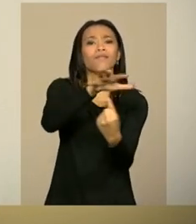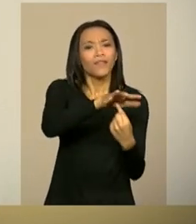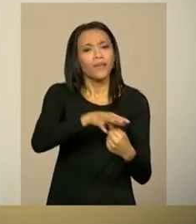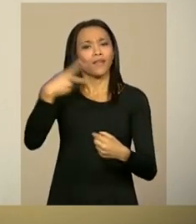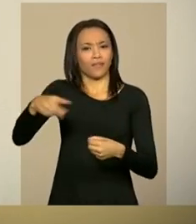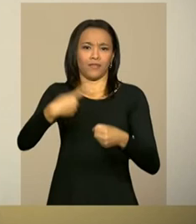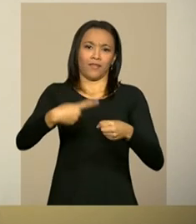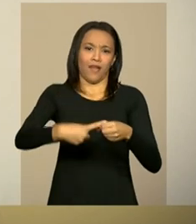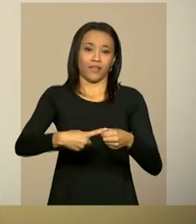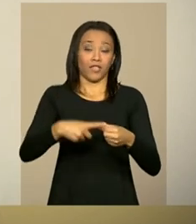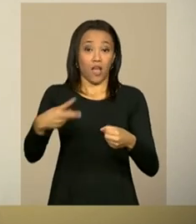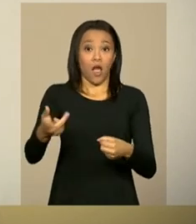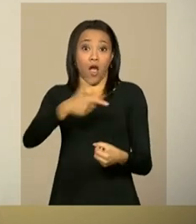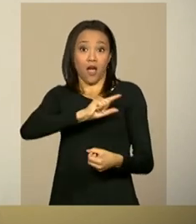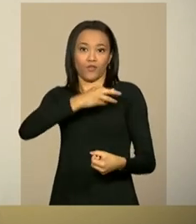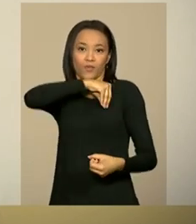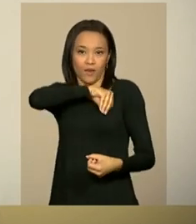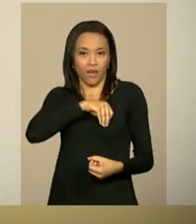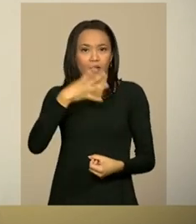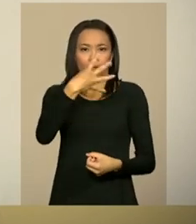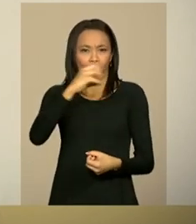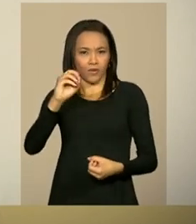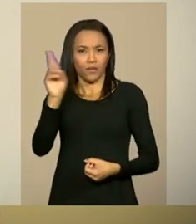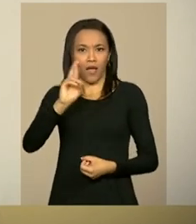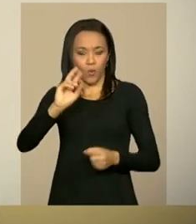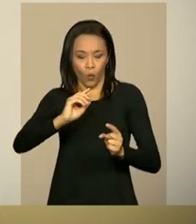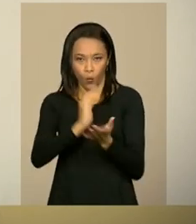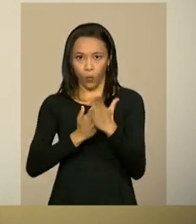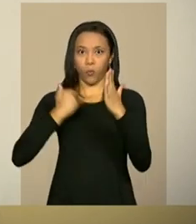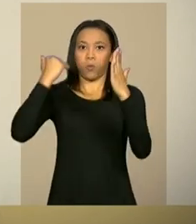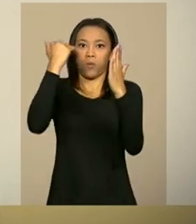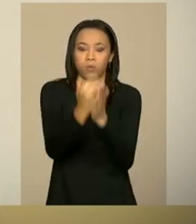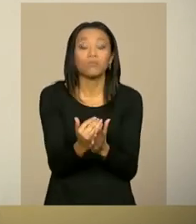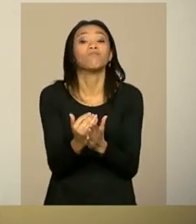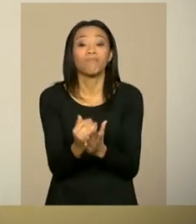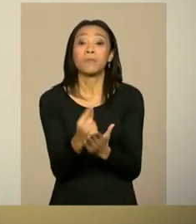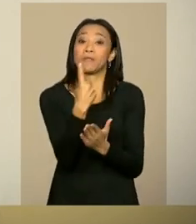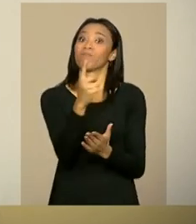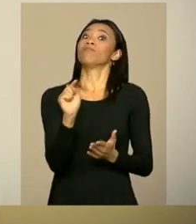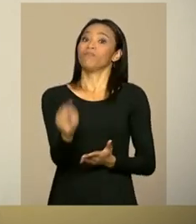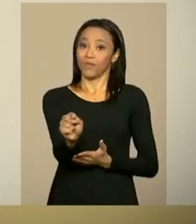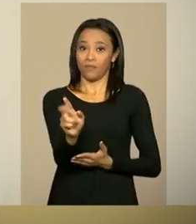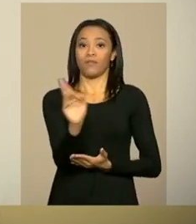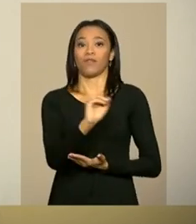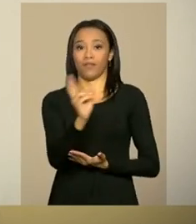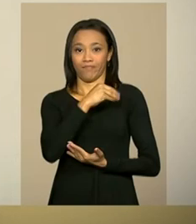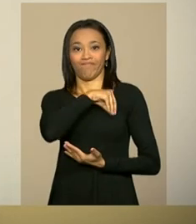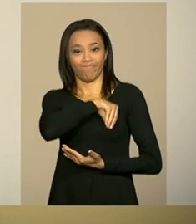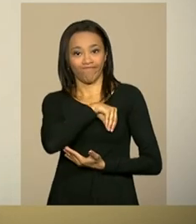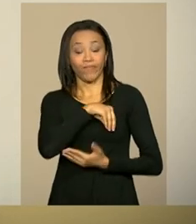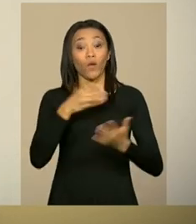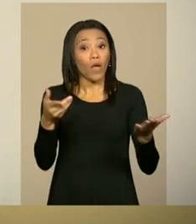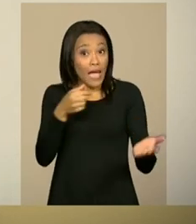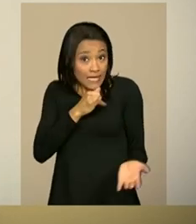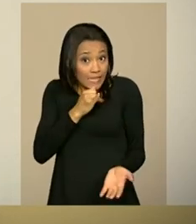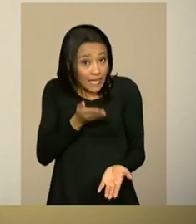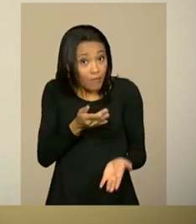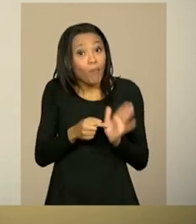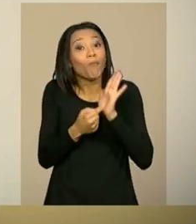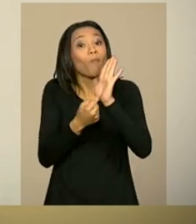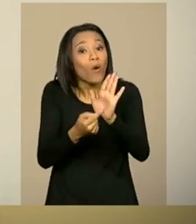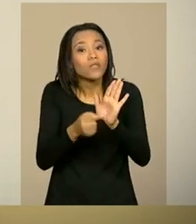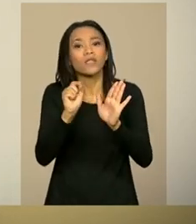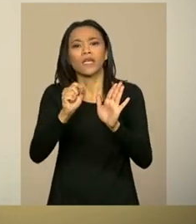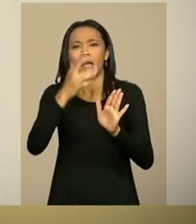a renda da família que era de r$ 400 subiu agora para mais de mil reais esse exemplo mostra que o brasileiro